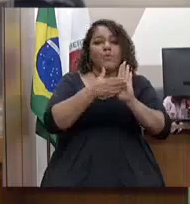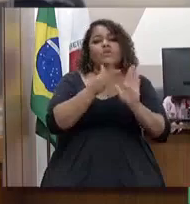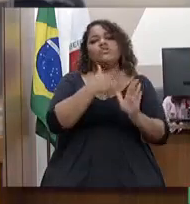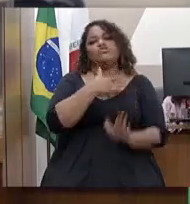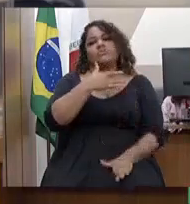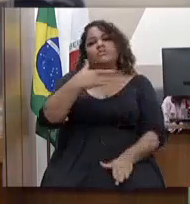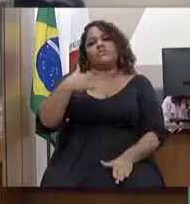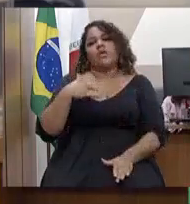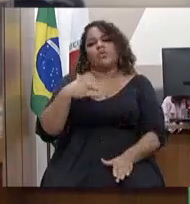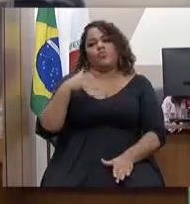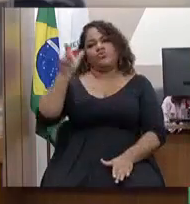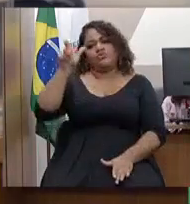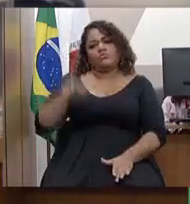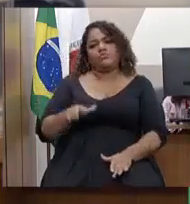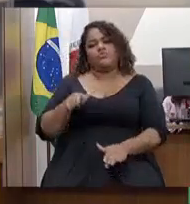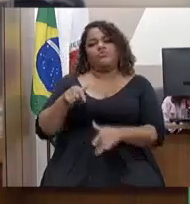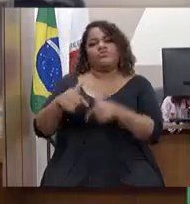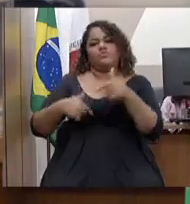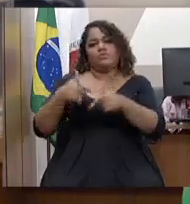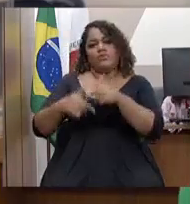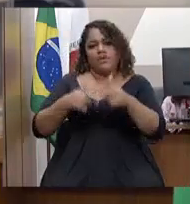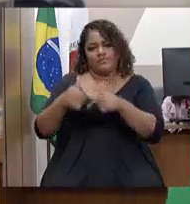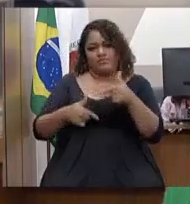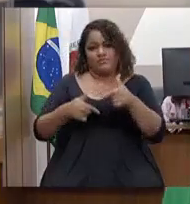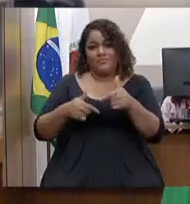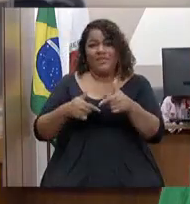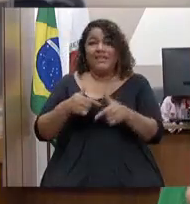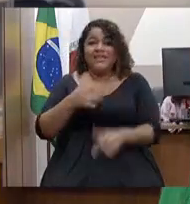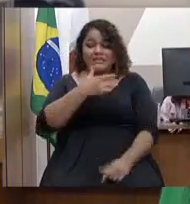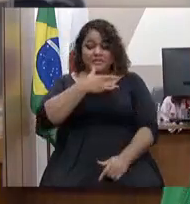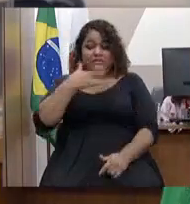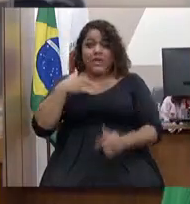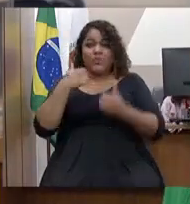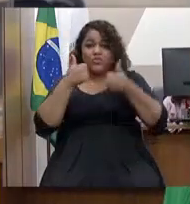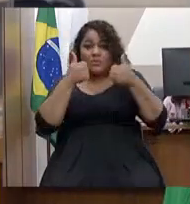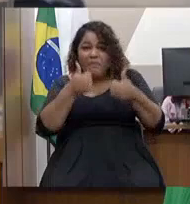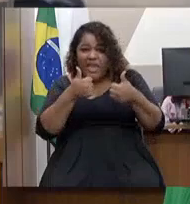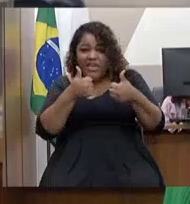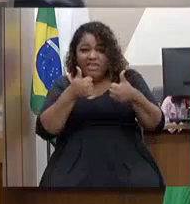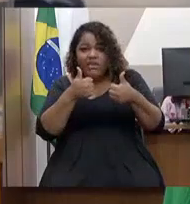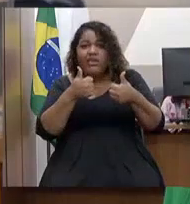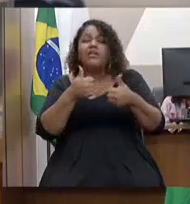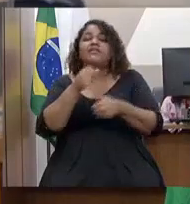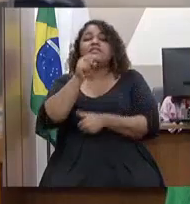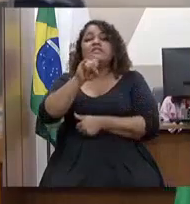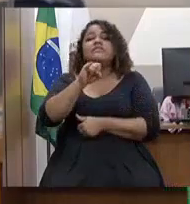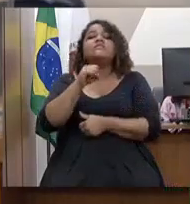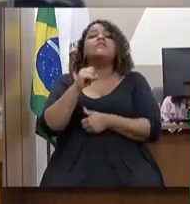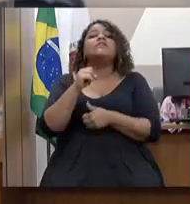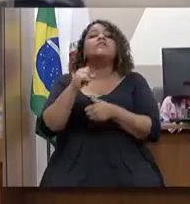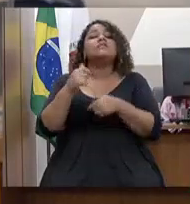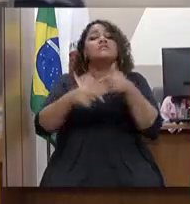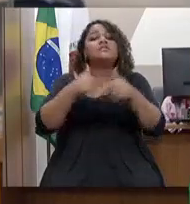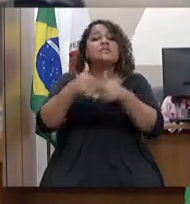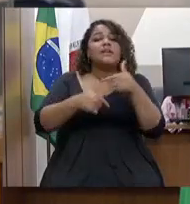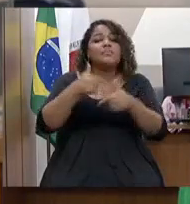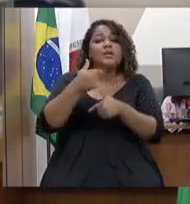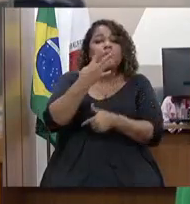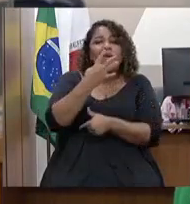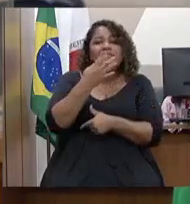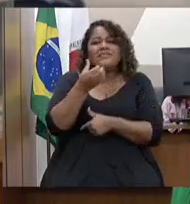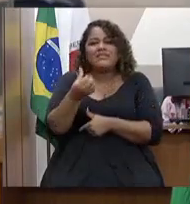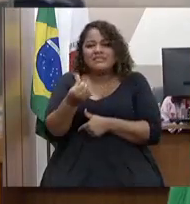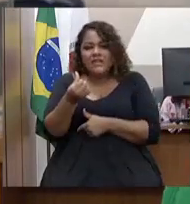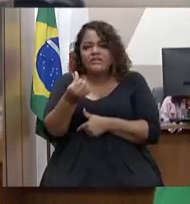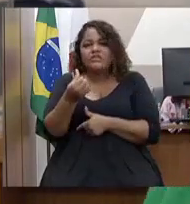é impossível ser saudável trabalhando 44 horas semanais e gastando outras 16 para ir e